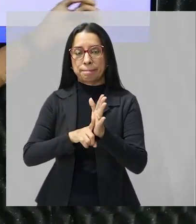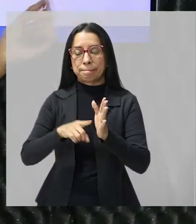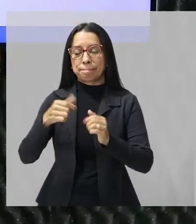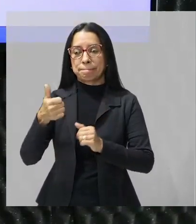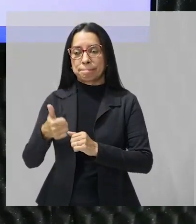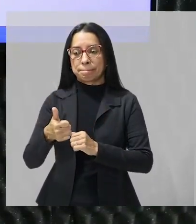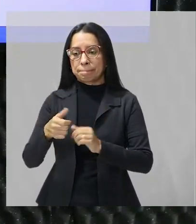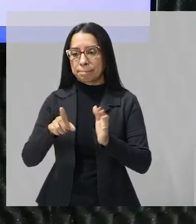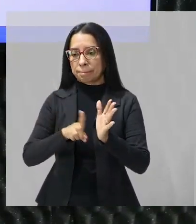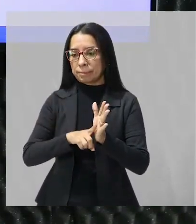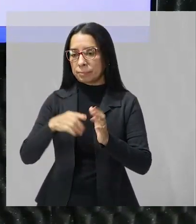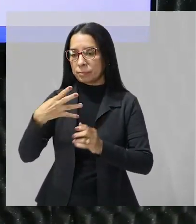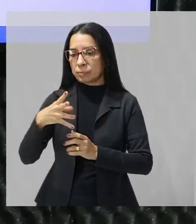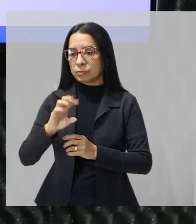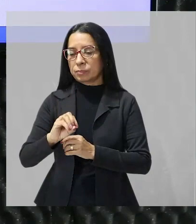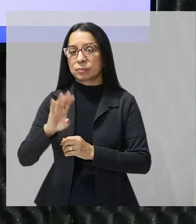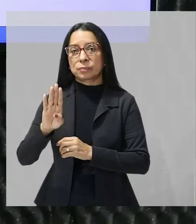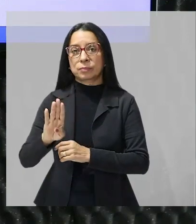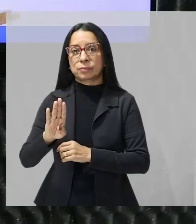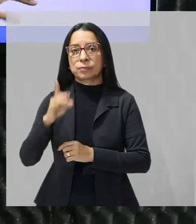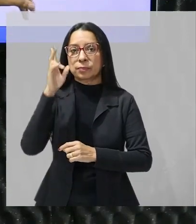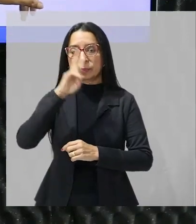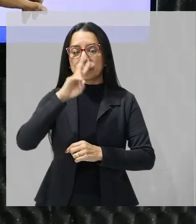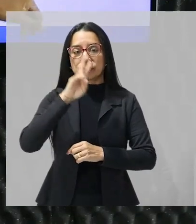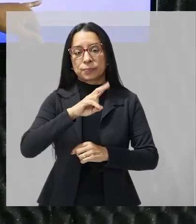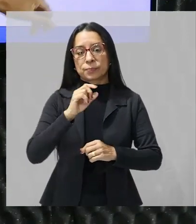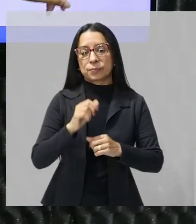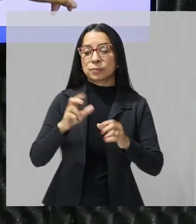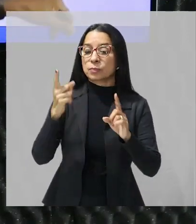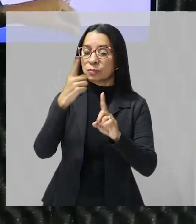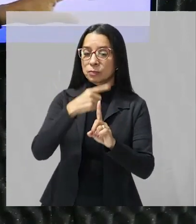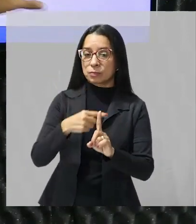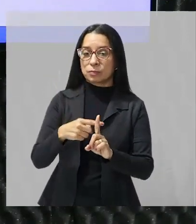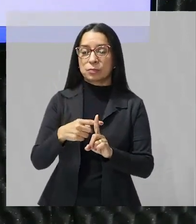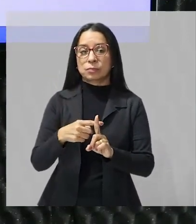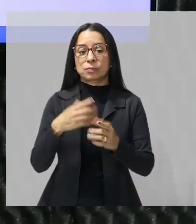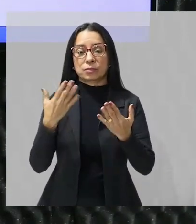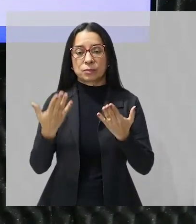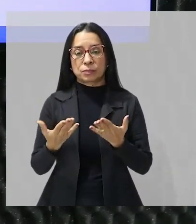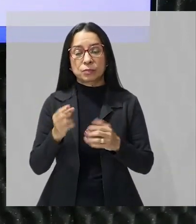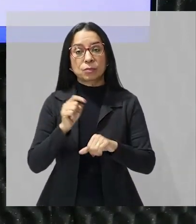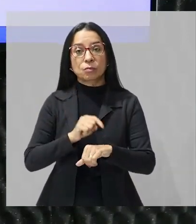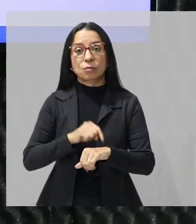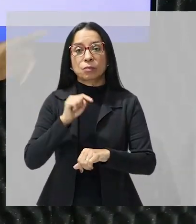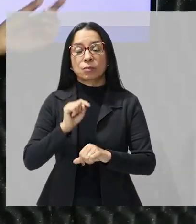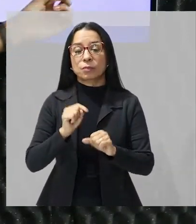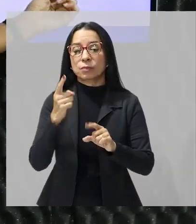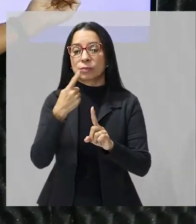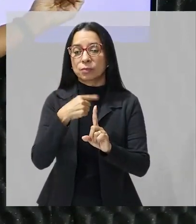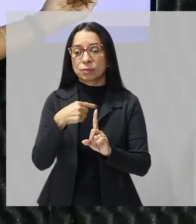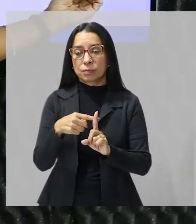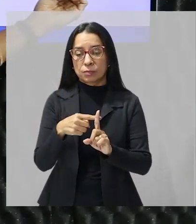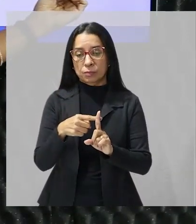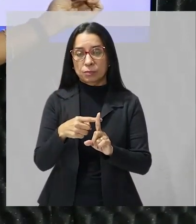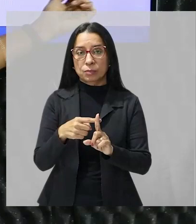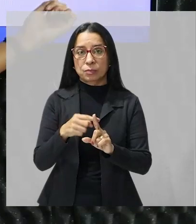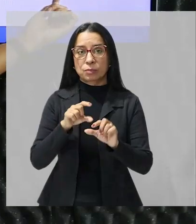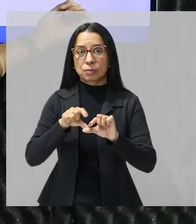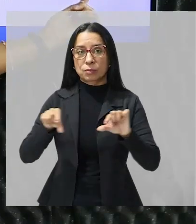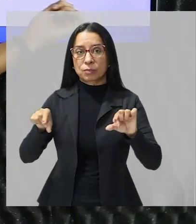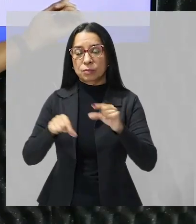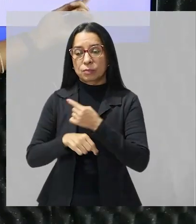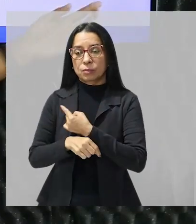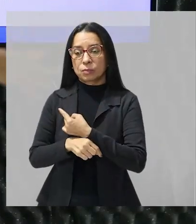1, menos 40B. Lembre, eu vou somar, então, no momento que eu somo, esse termo